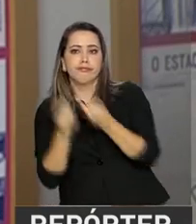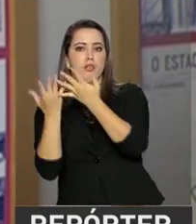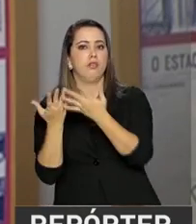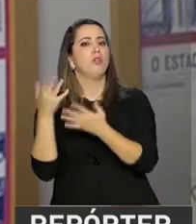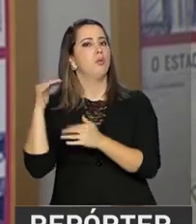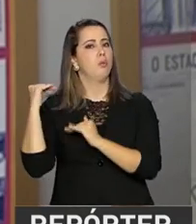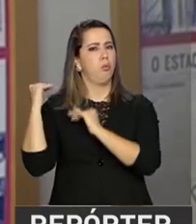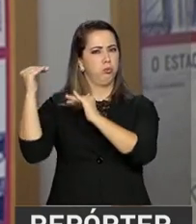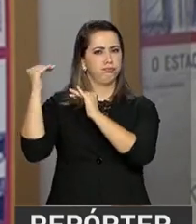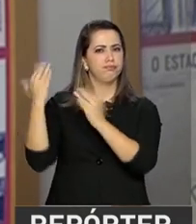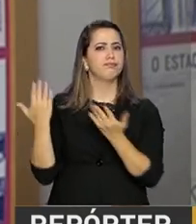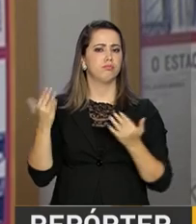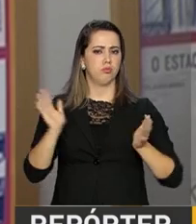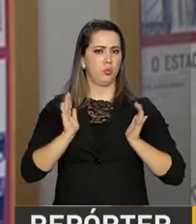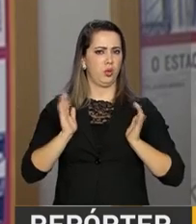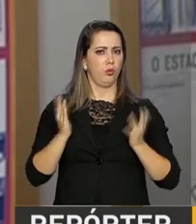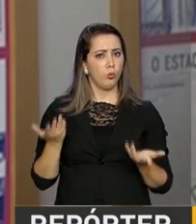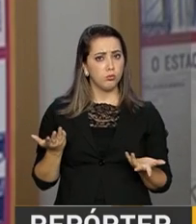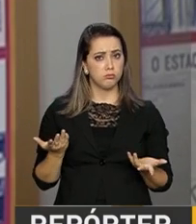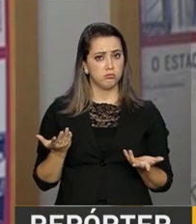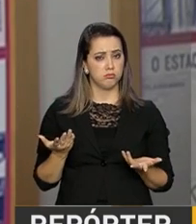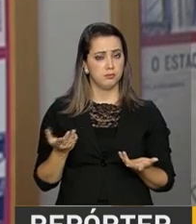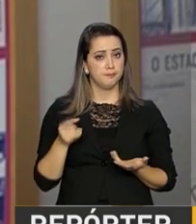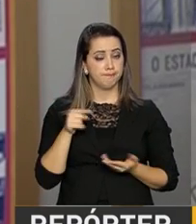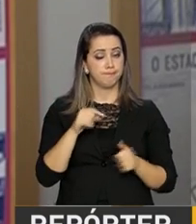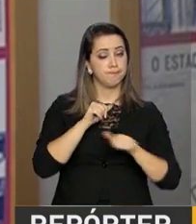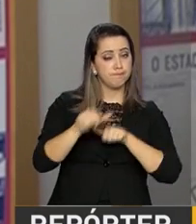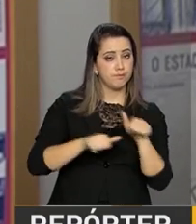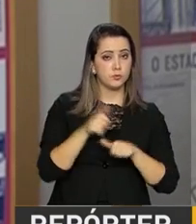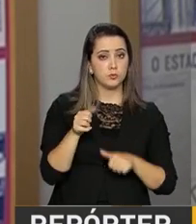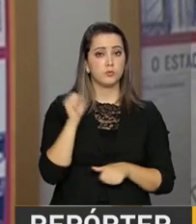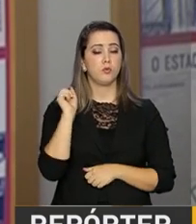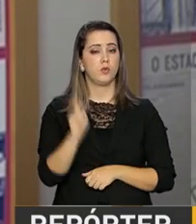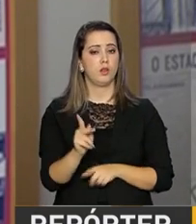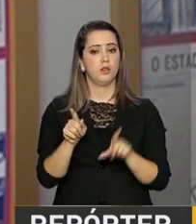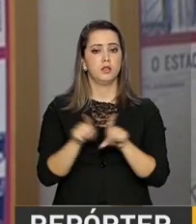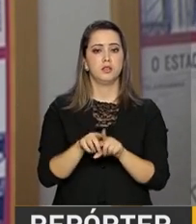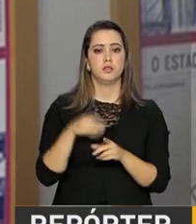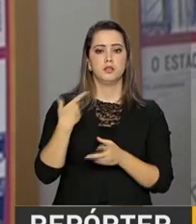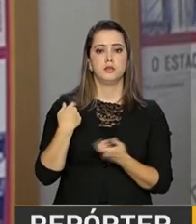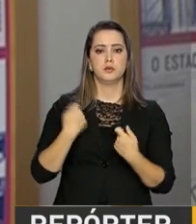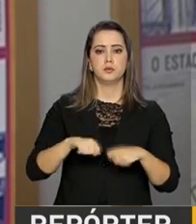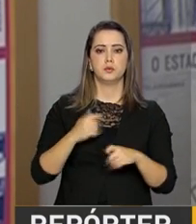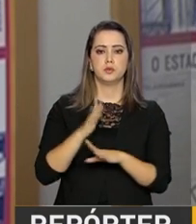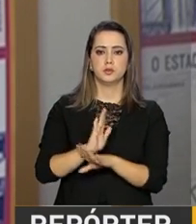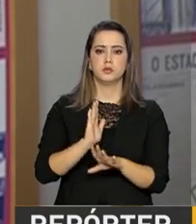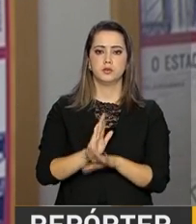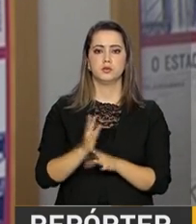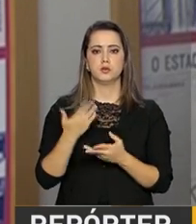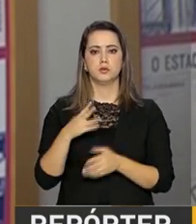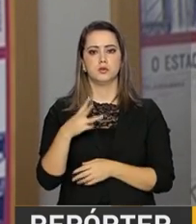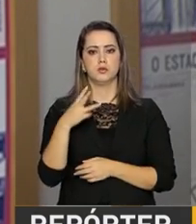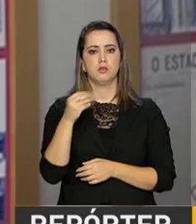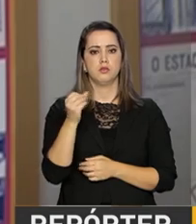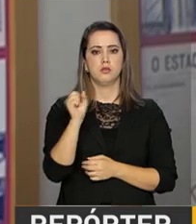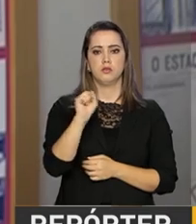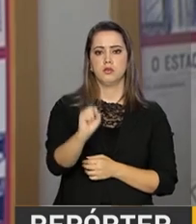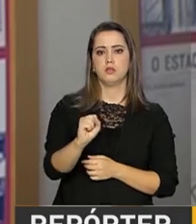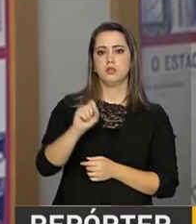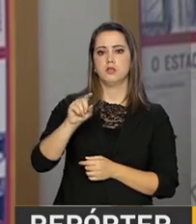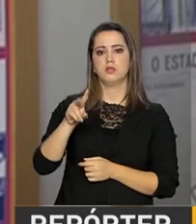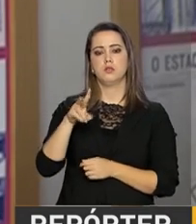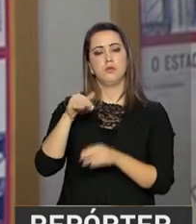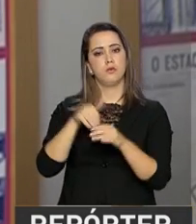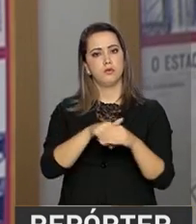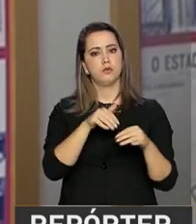proposta de emenda à constituição que modifica regras do sistema previdenciário precisa do apoio de pelo menos 308